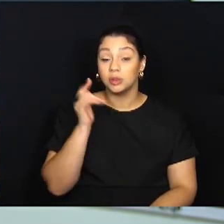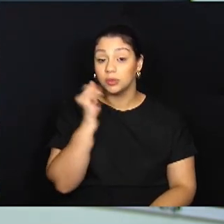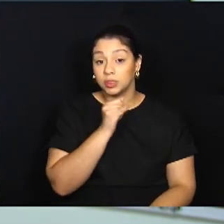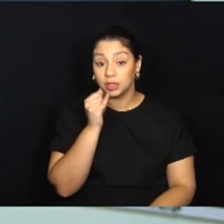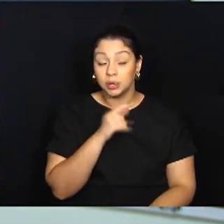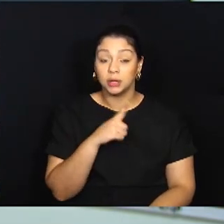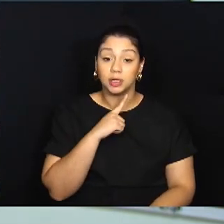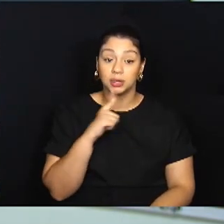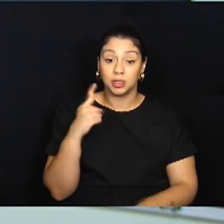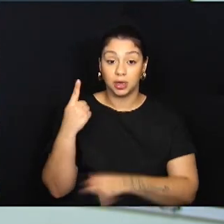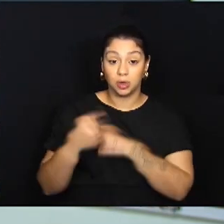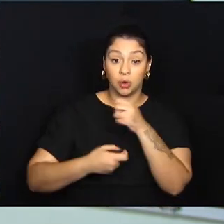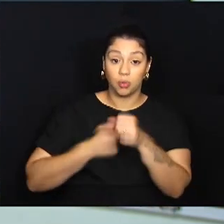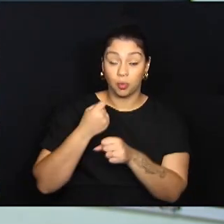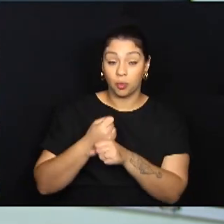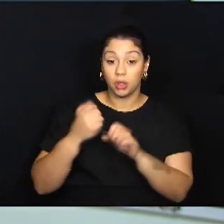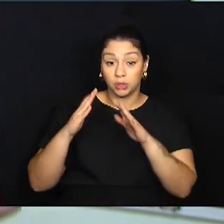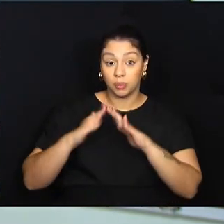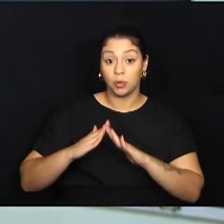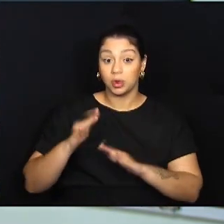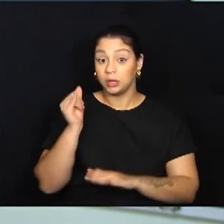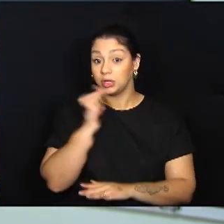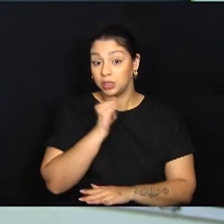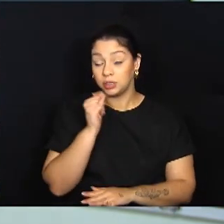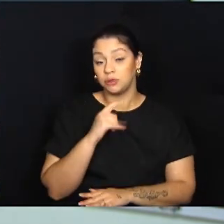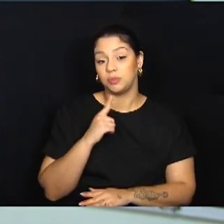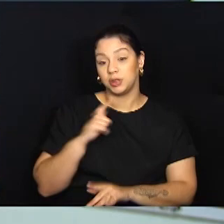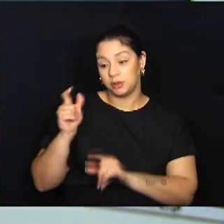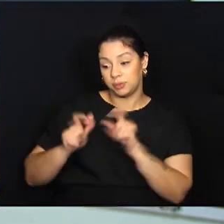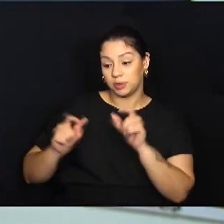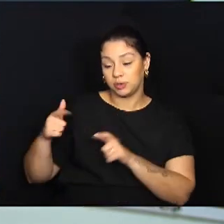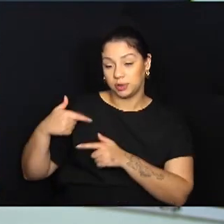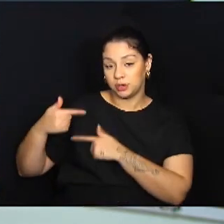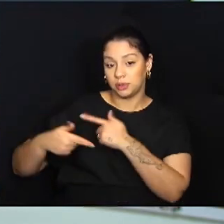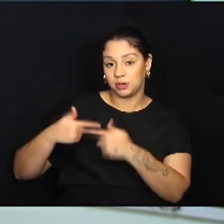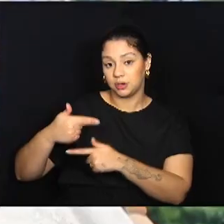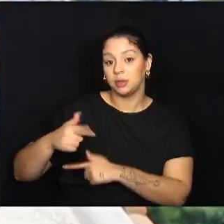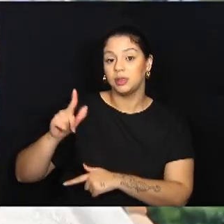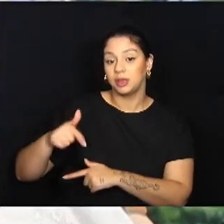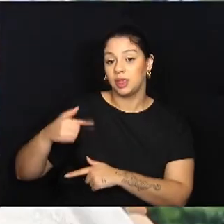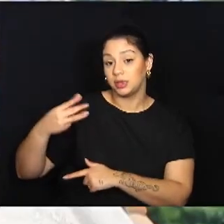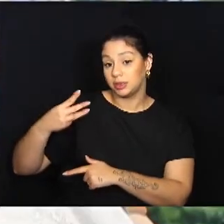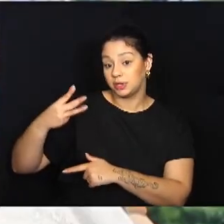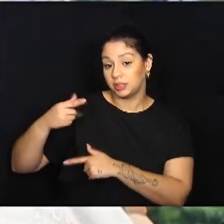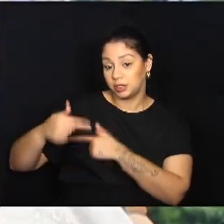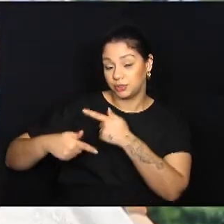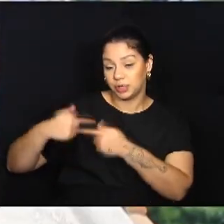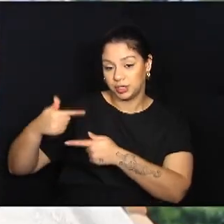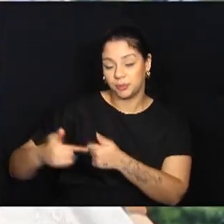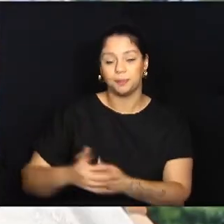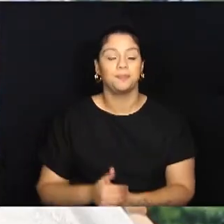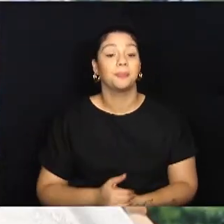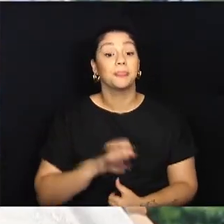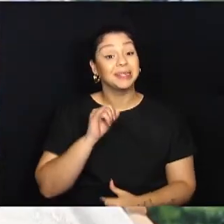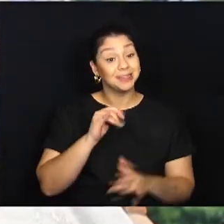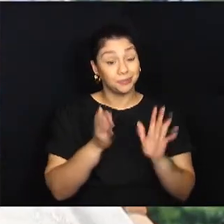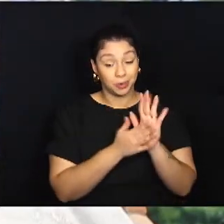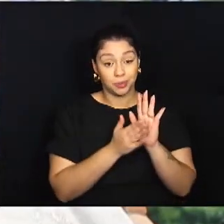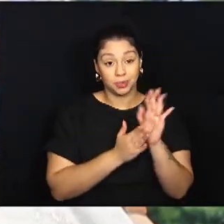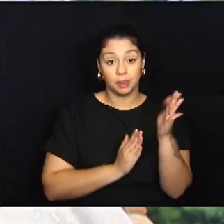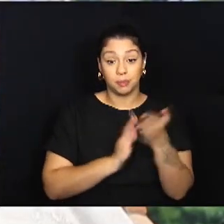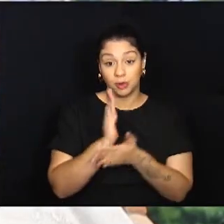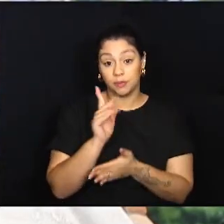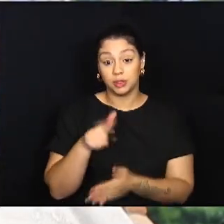estabelece 1 ano de residência na Itália para os descendentes, além da 3ª geração. Caso a proposta seja aprovada,